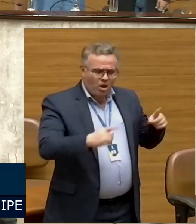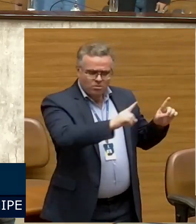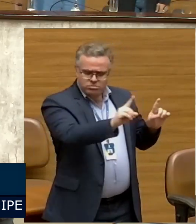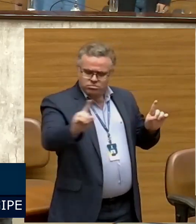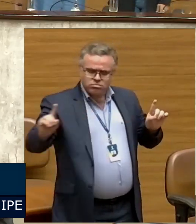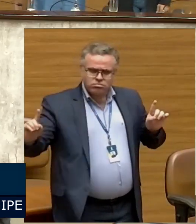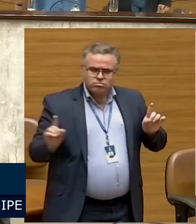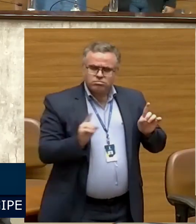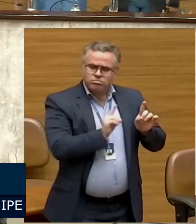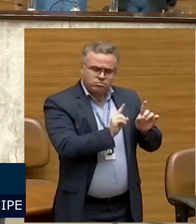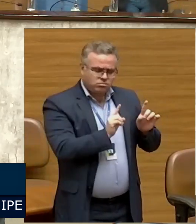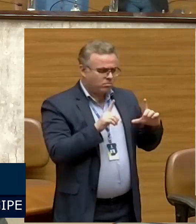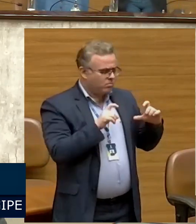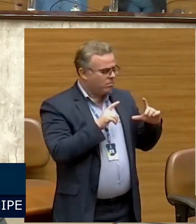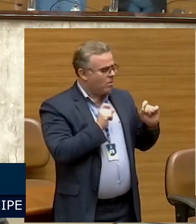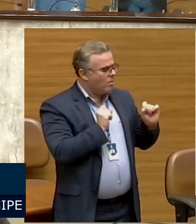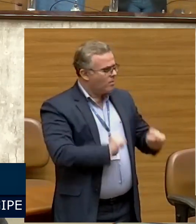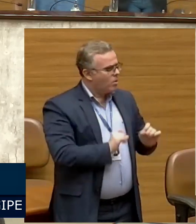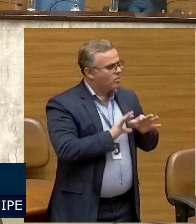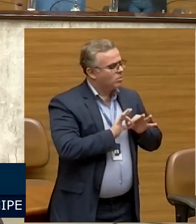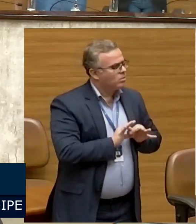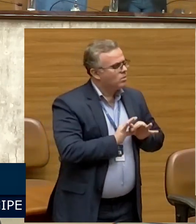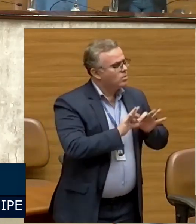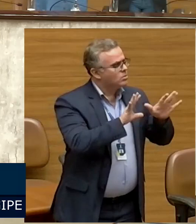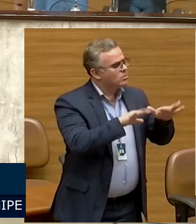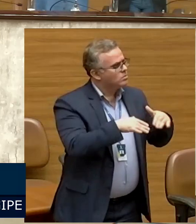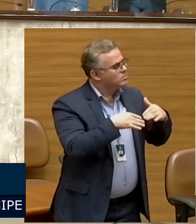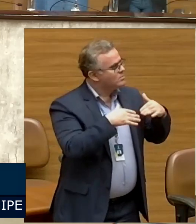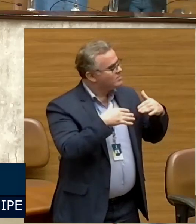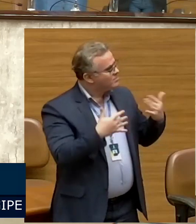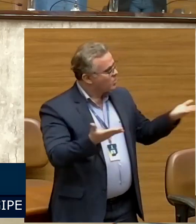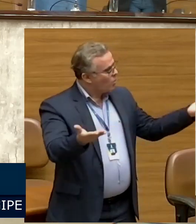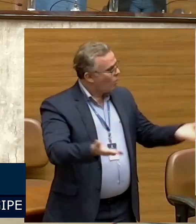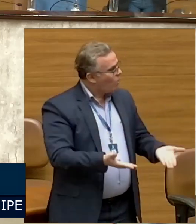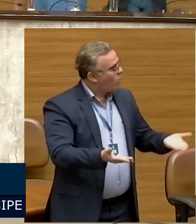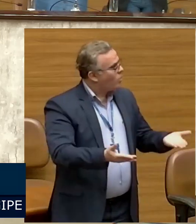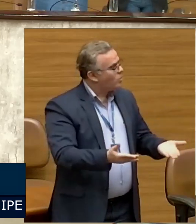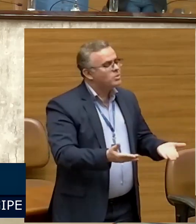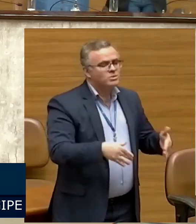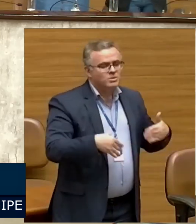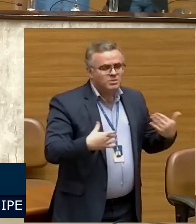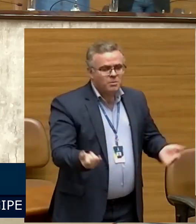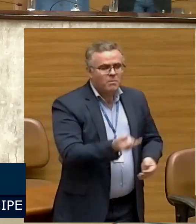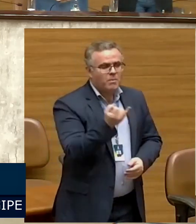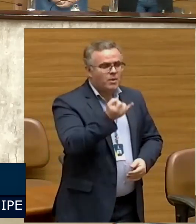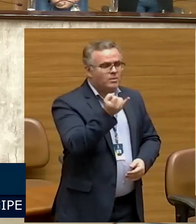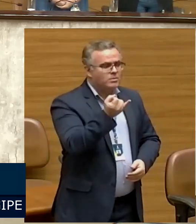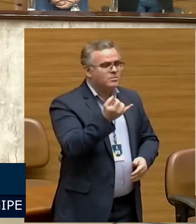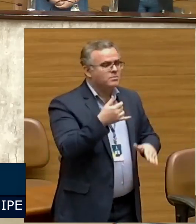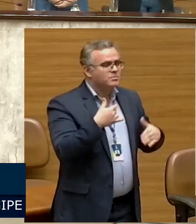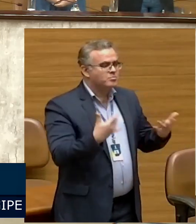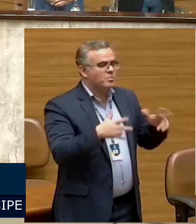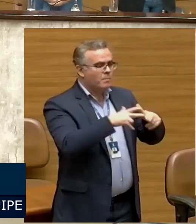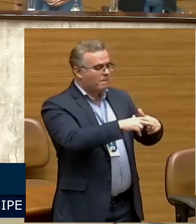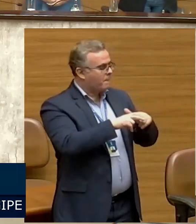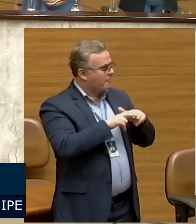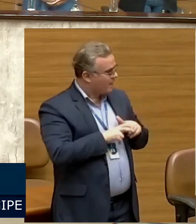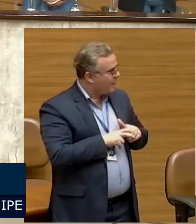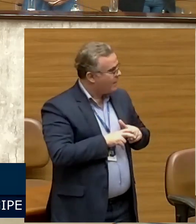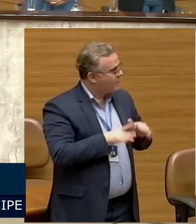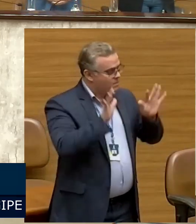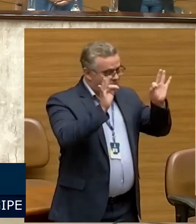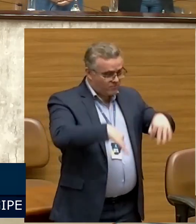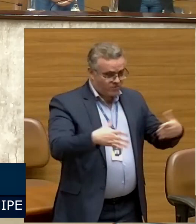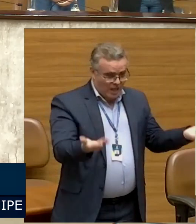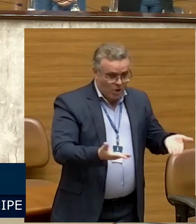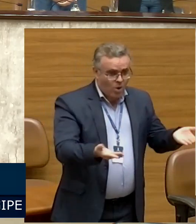para frente, aqui para cima, para a gente ter um registro lindo desse momento tão importante. Então, para encerrar